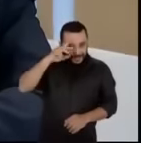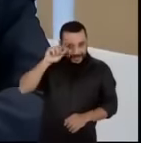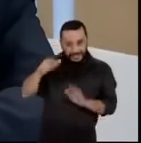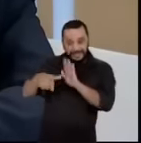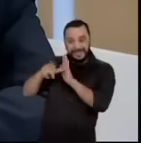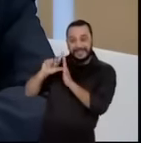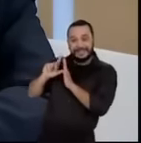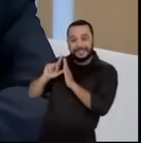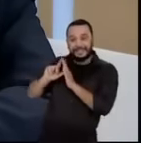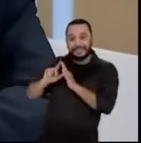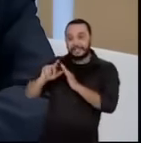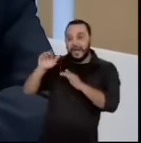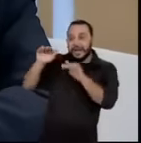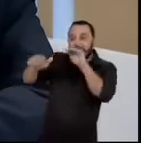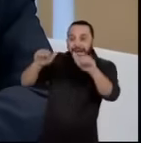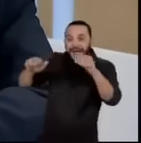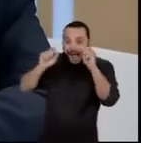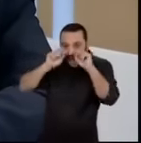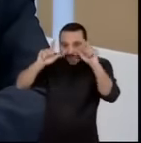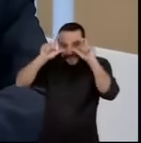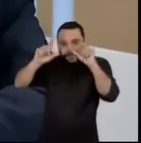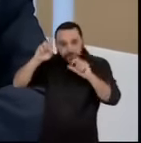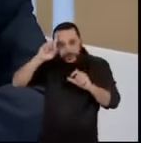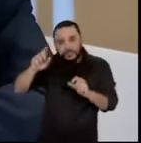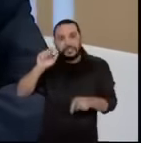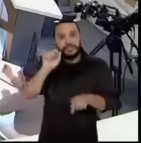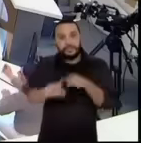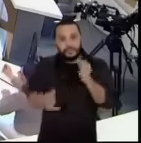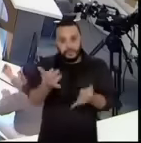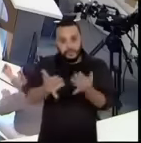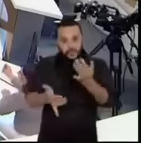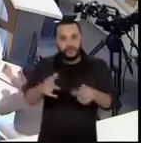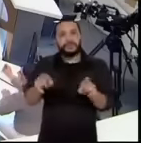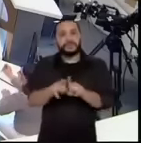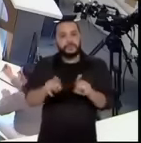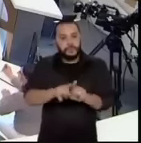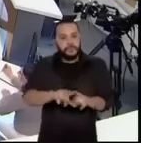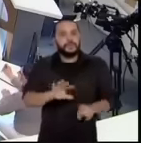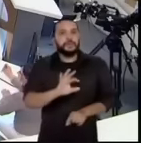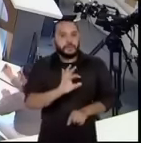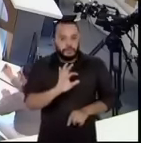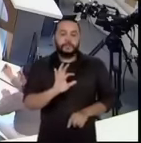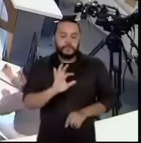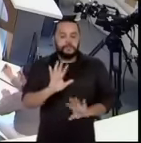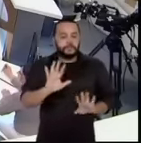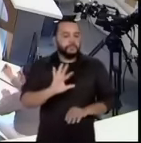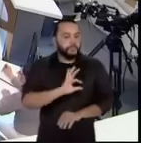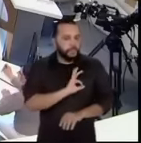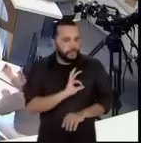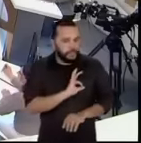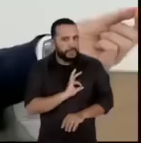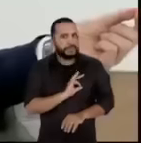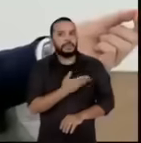Fogo. E tem uma medida do próprio IBAMA, a Polícia Estadual e